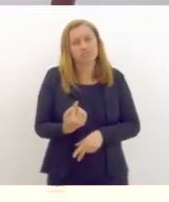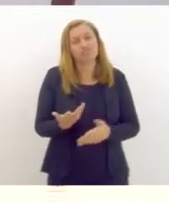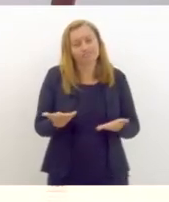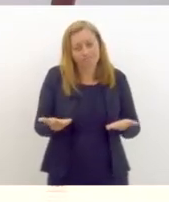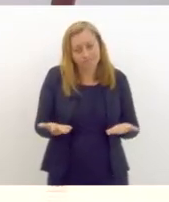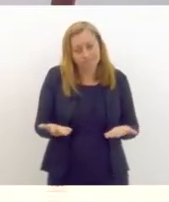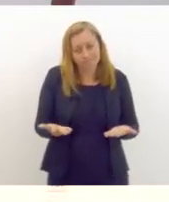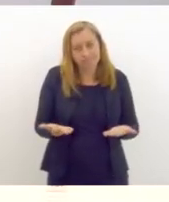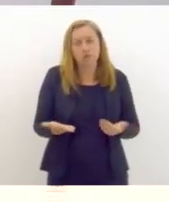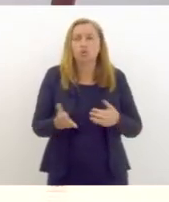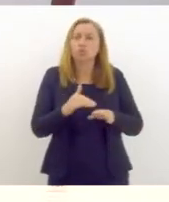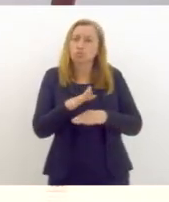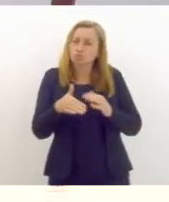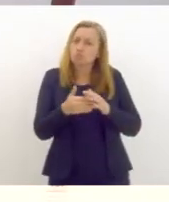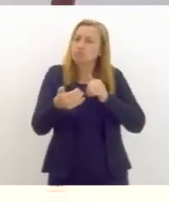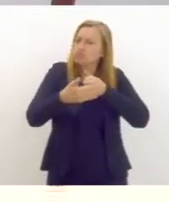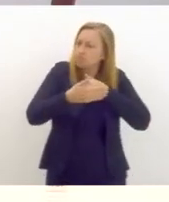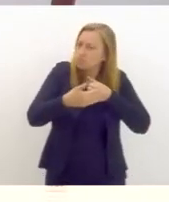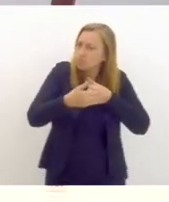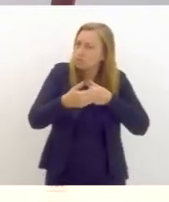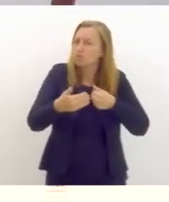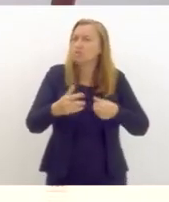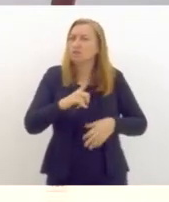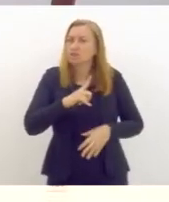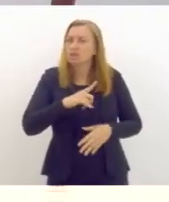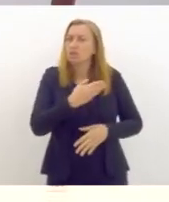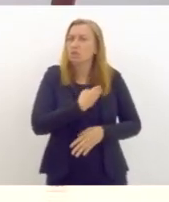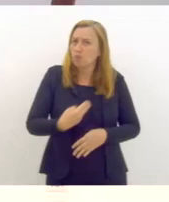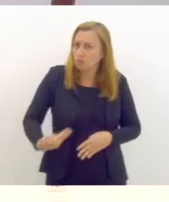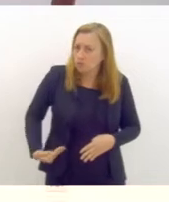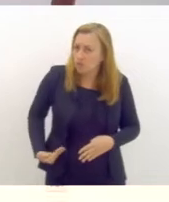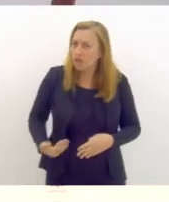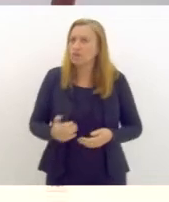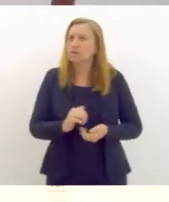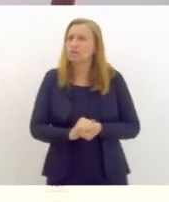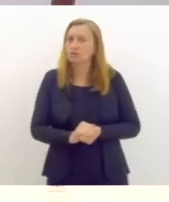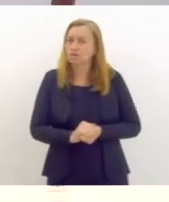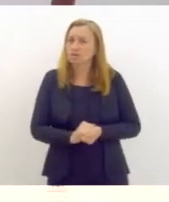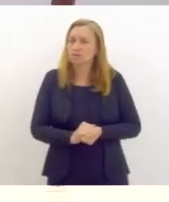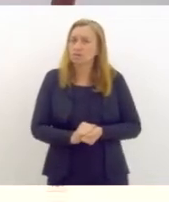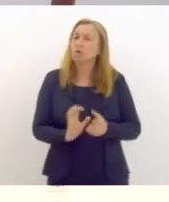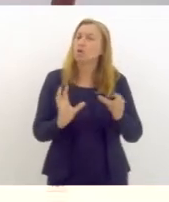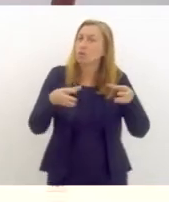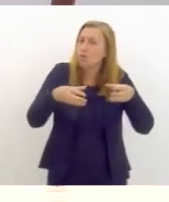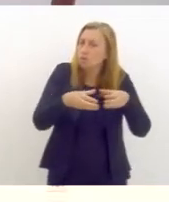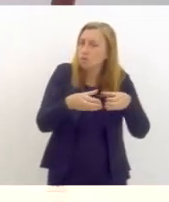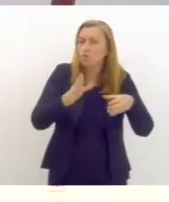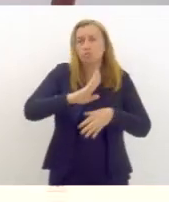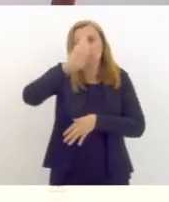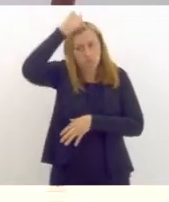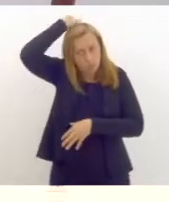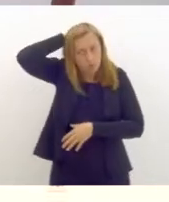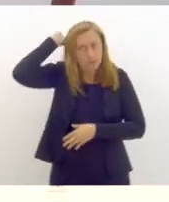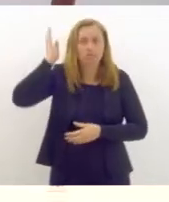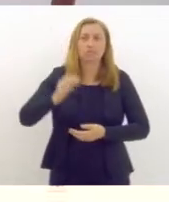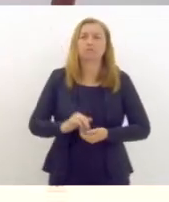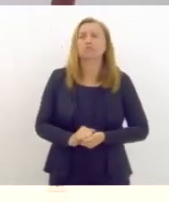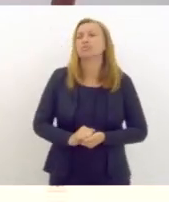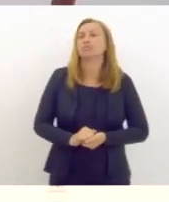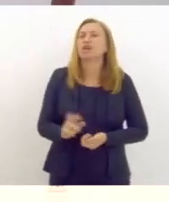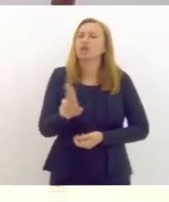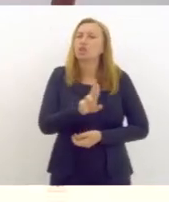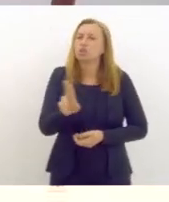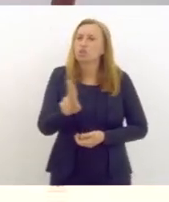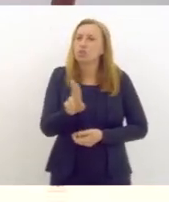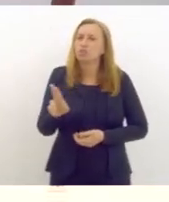com todo carinho que tenho com o governo com todo carinho que tenho com a Corporação e faço aqui em